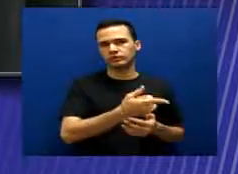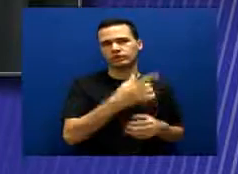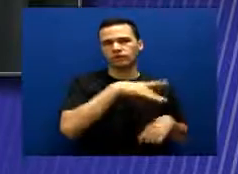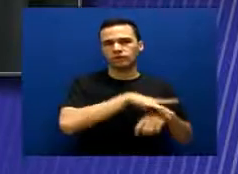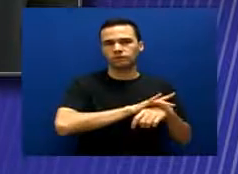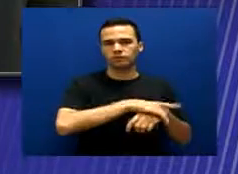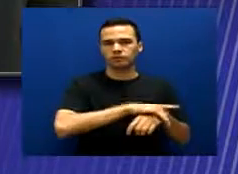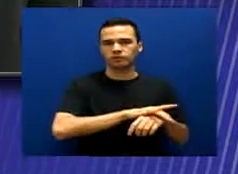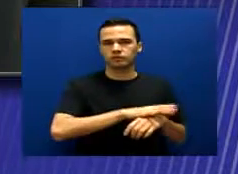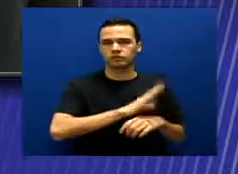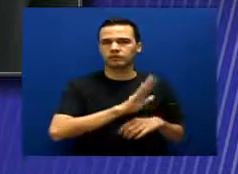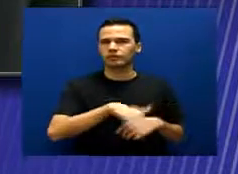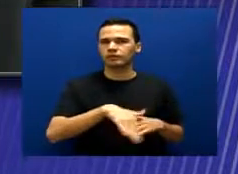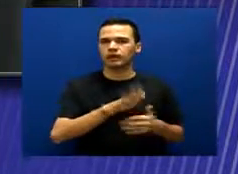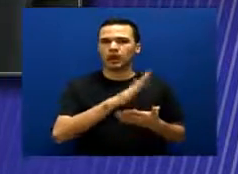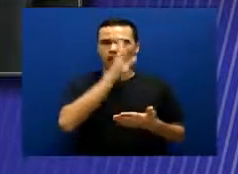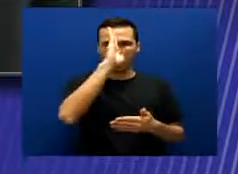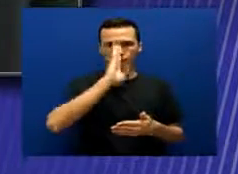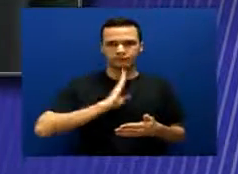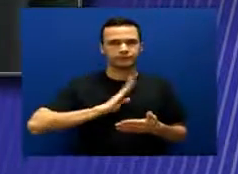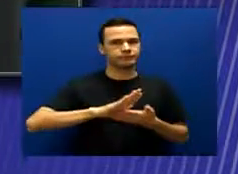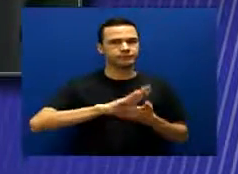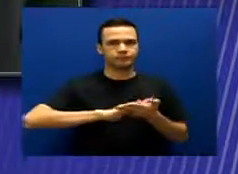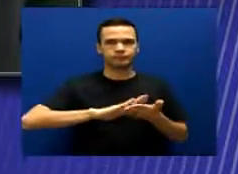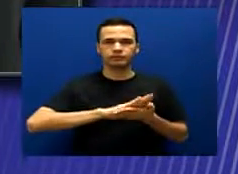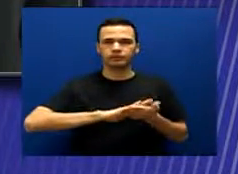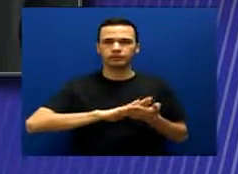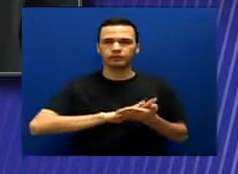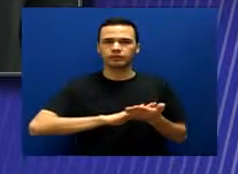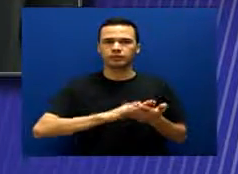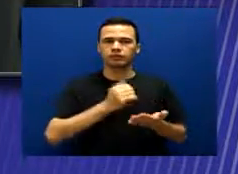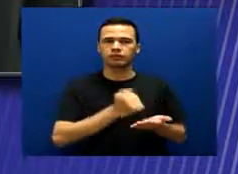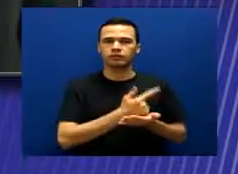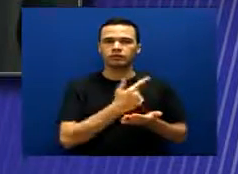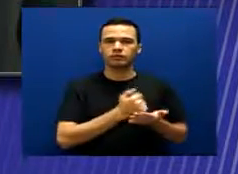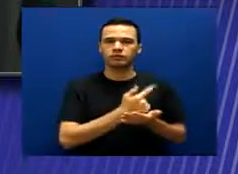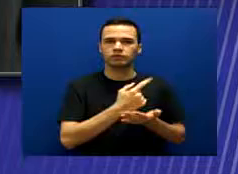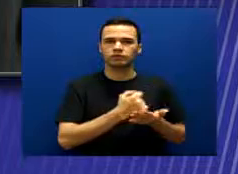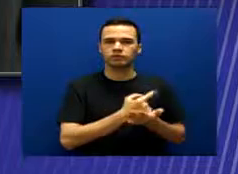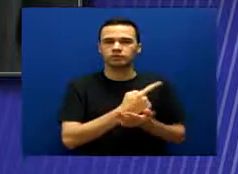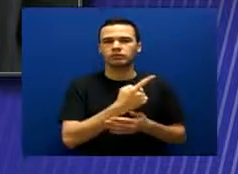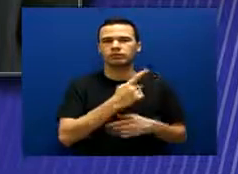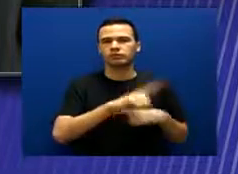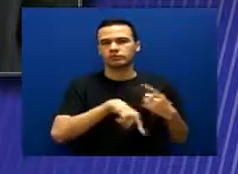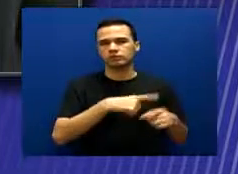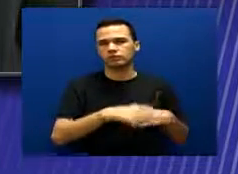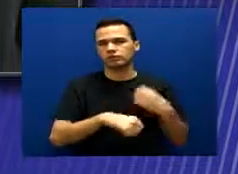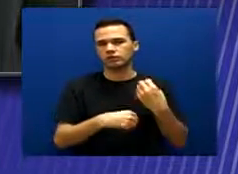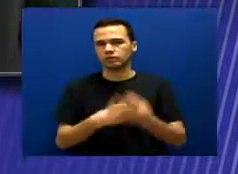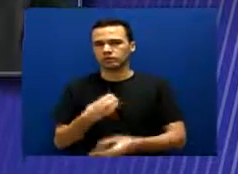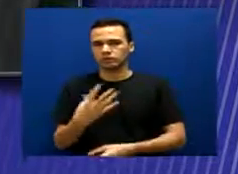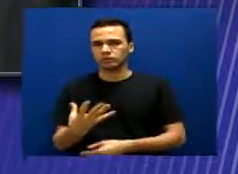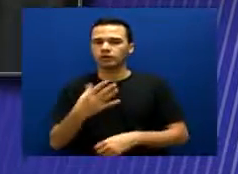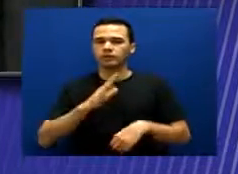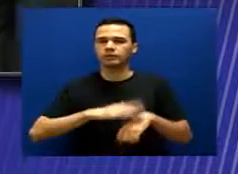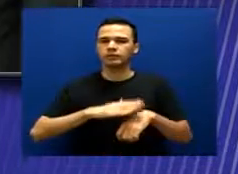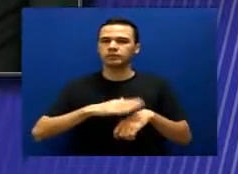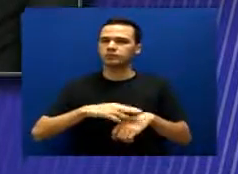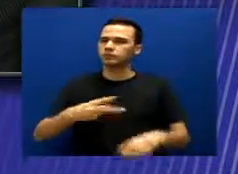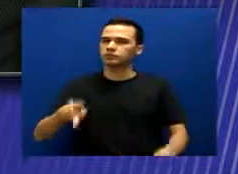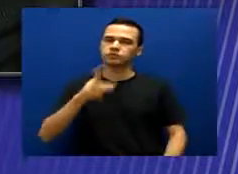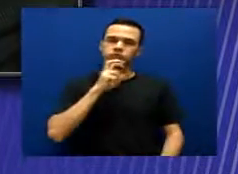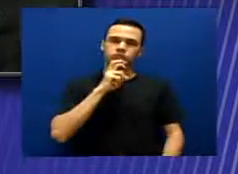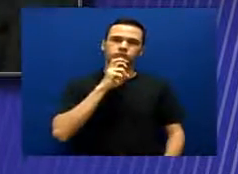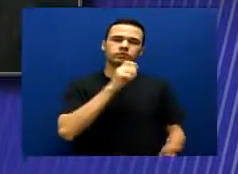convênio, nada é gratuito, ninguém não tem compra, injeção gratuita. Compra, quando o algodão é grande, é